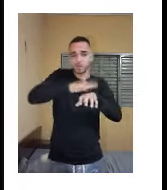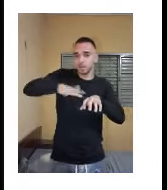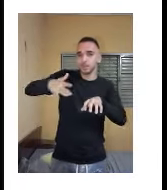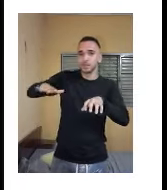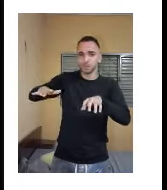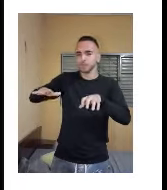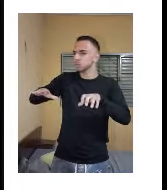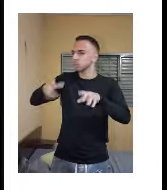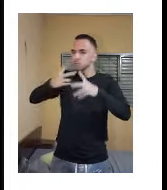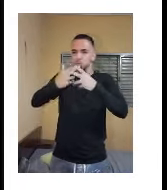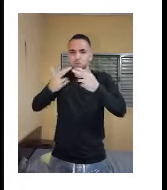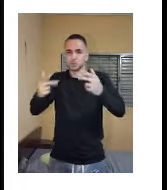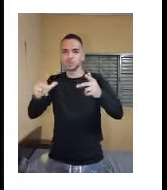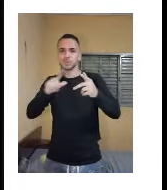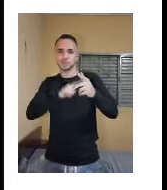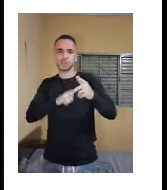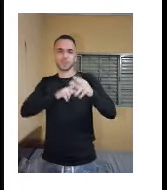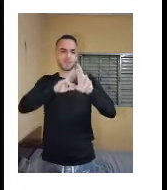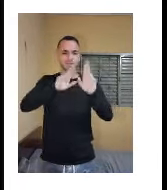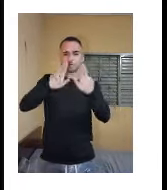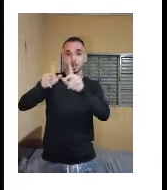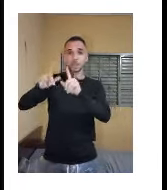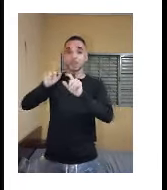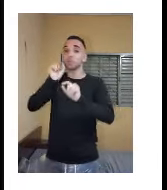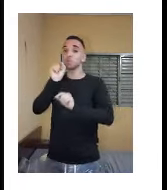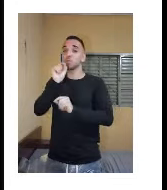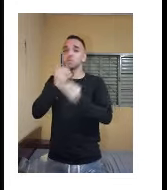e evidências de como era o clima do passado.